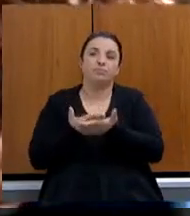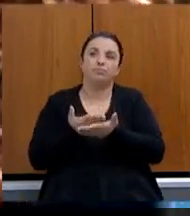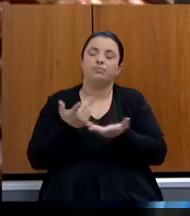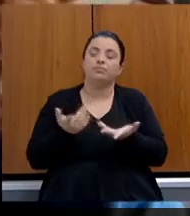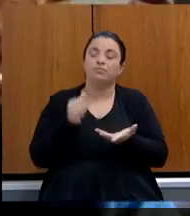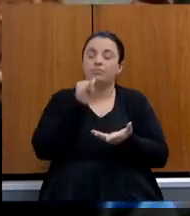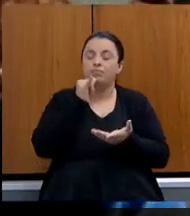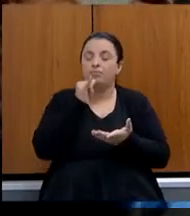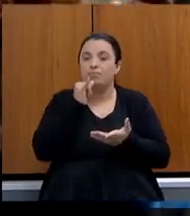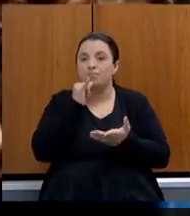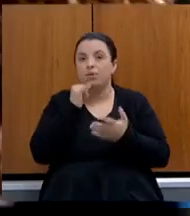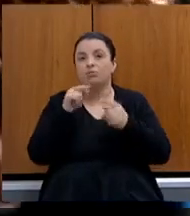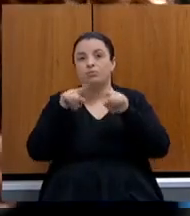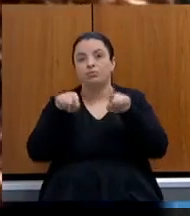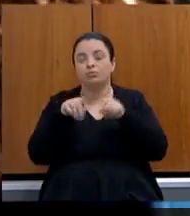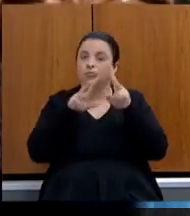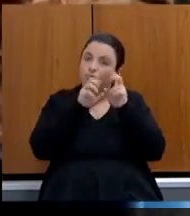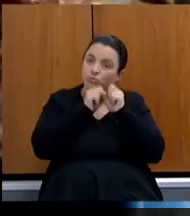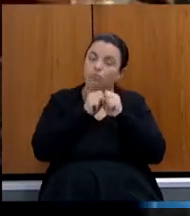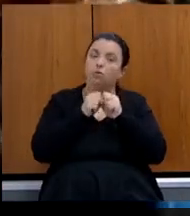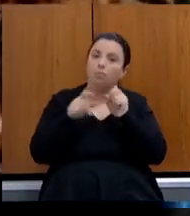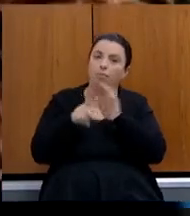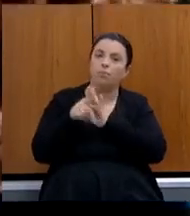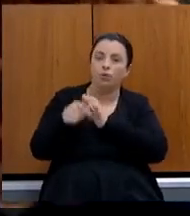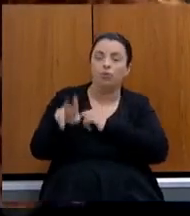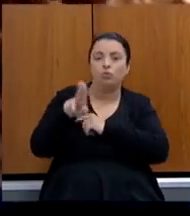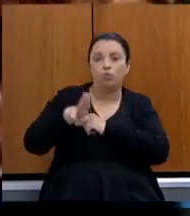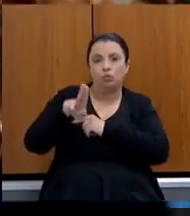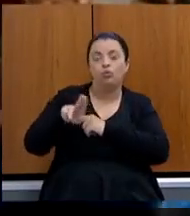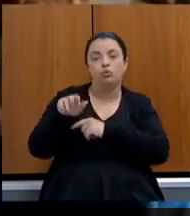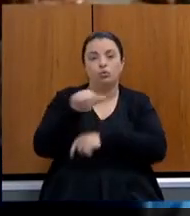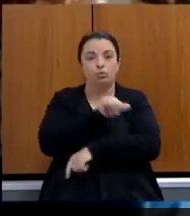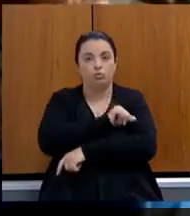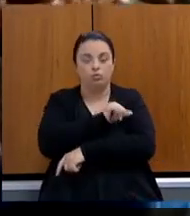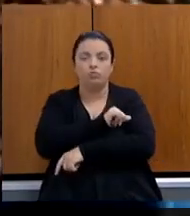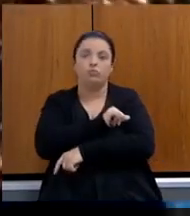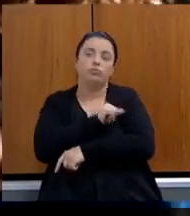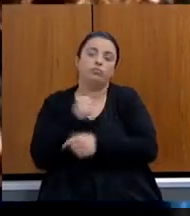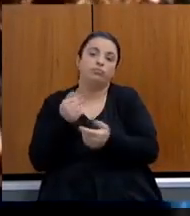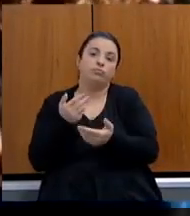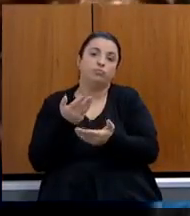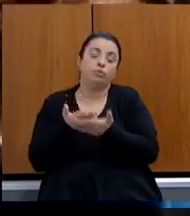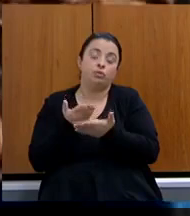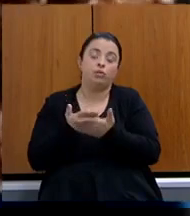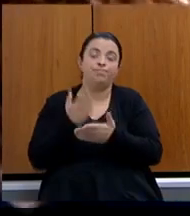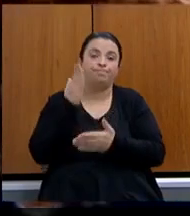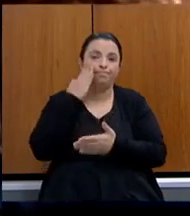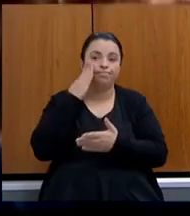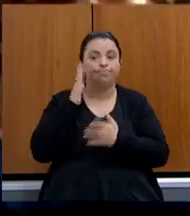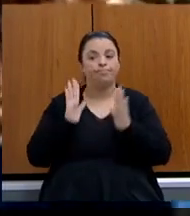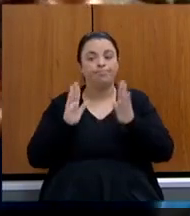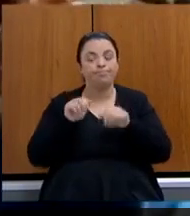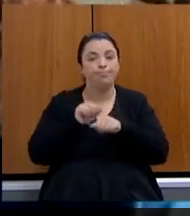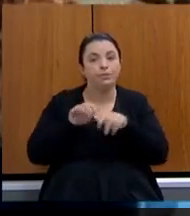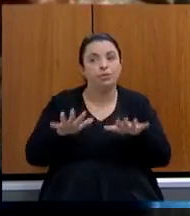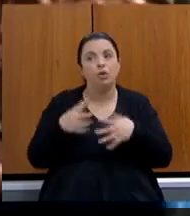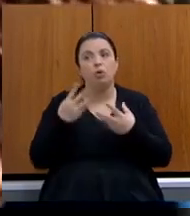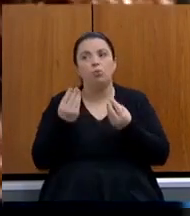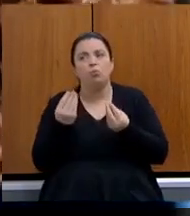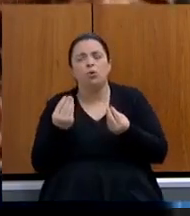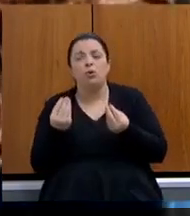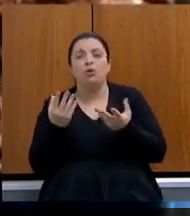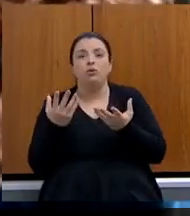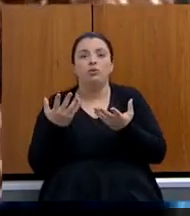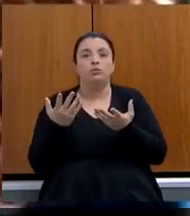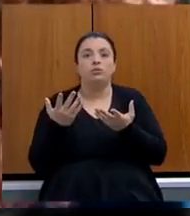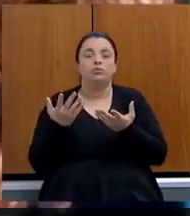alojamento estudantil dessa pandemia a gente sabe que tá tendo muita invasão porque os estudantes às vezes não consegue manter na cidade não tem